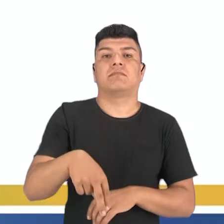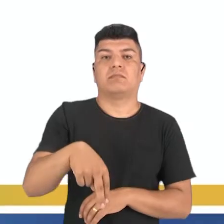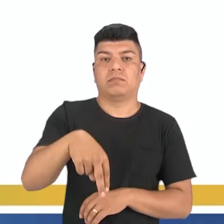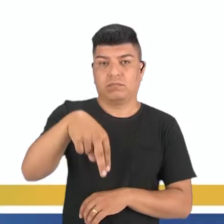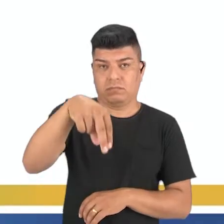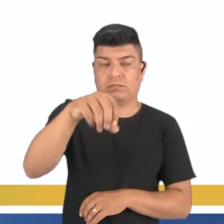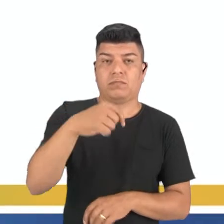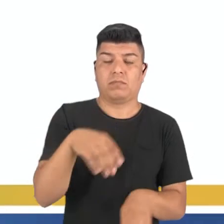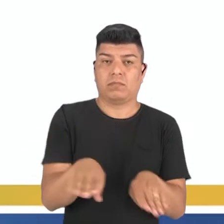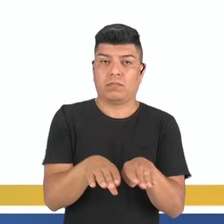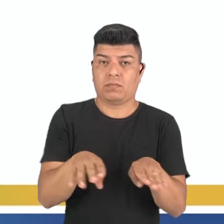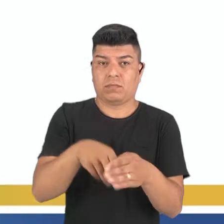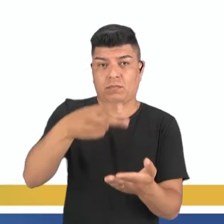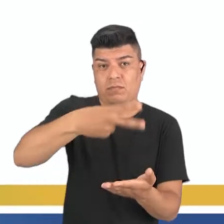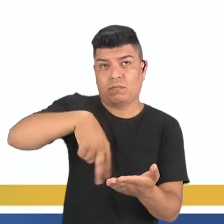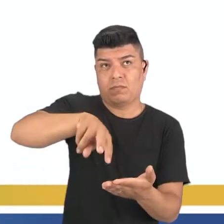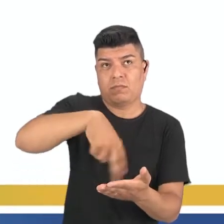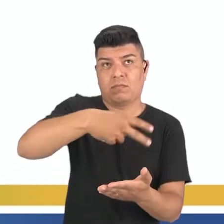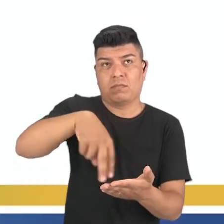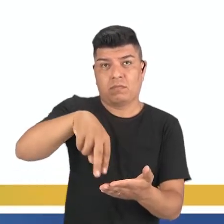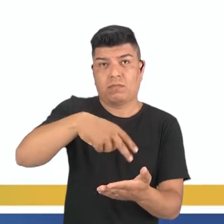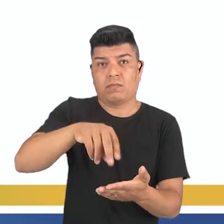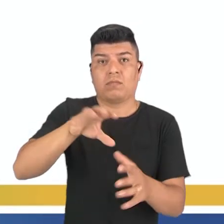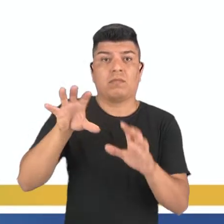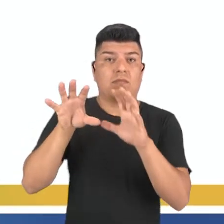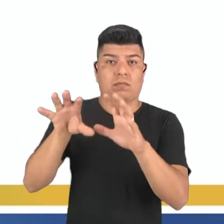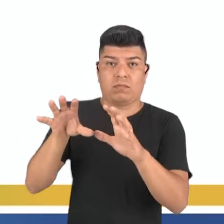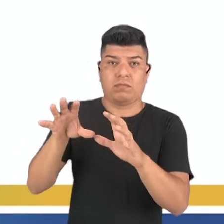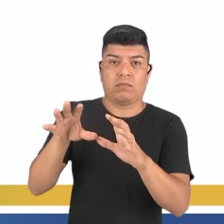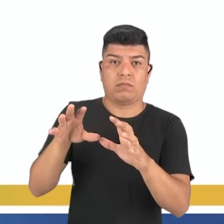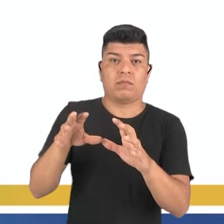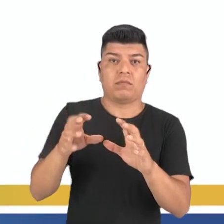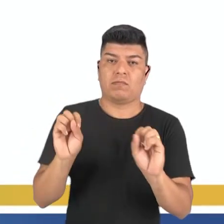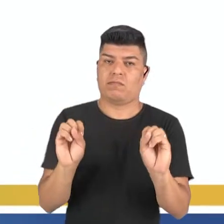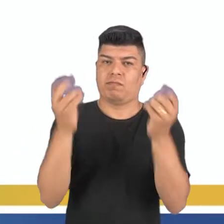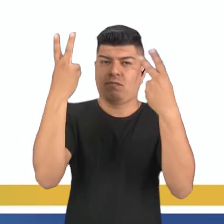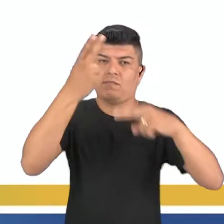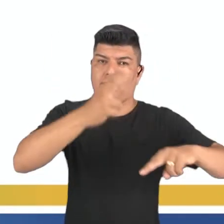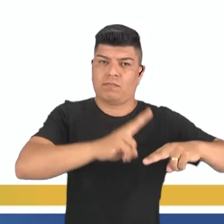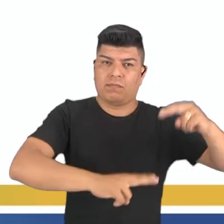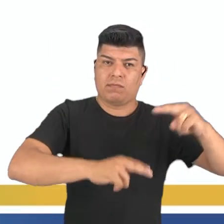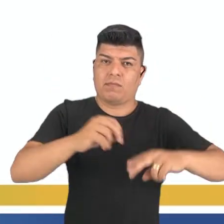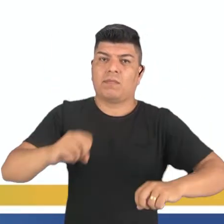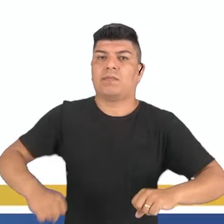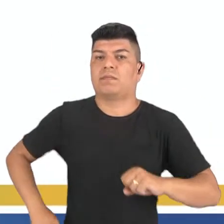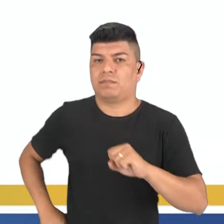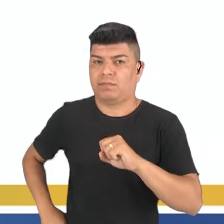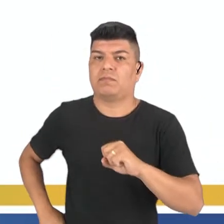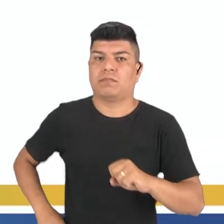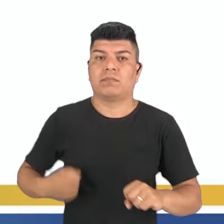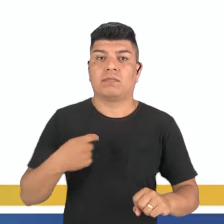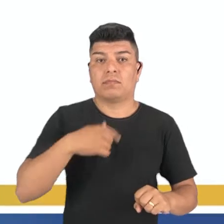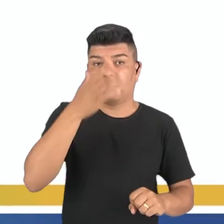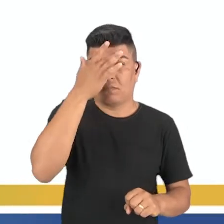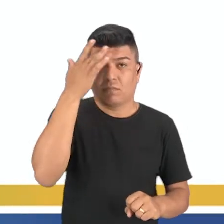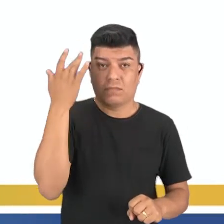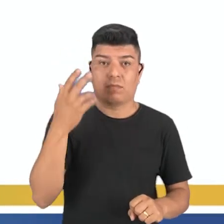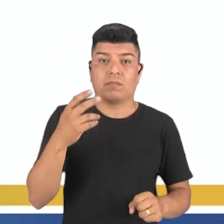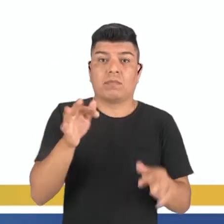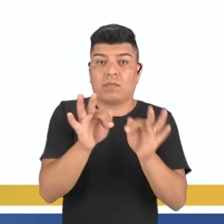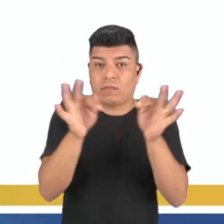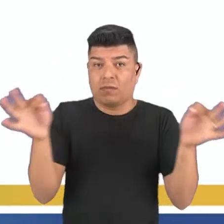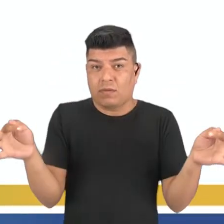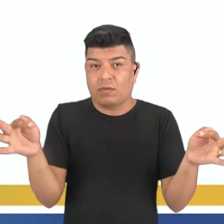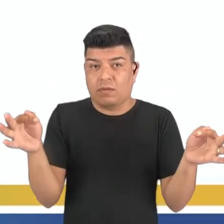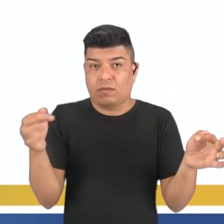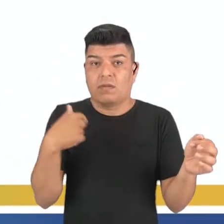Esta é uma dança típica da época da festa junina. onde um animador vai anunciando frases